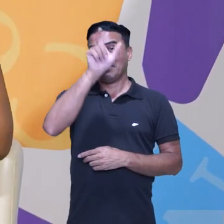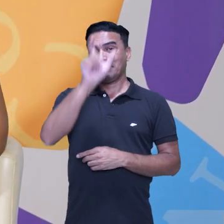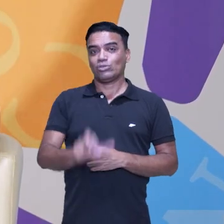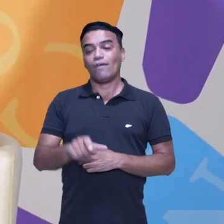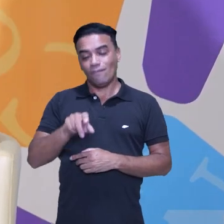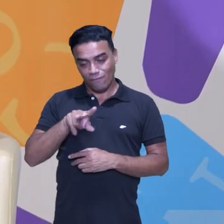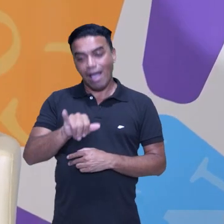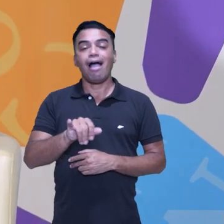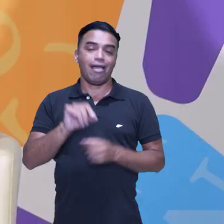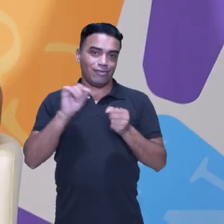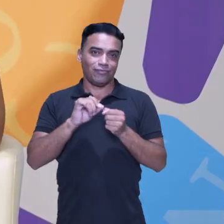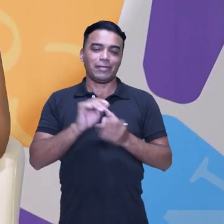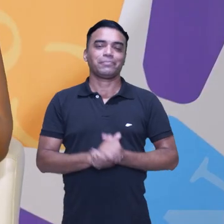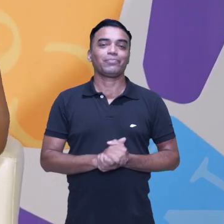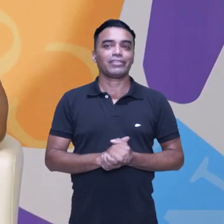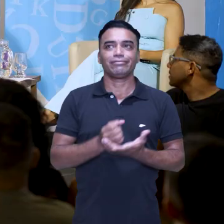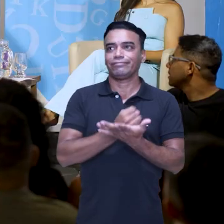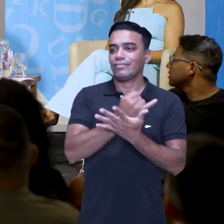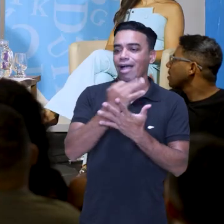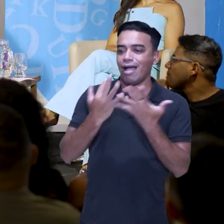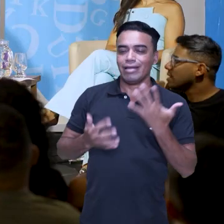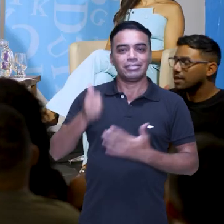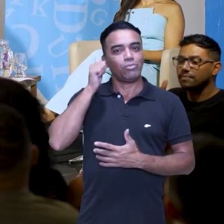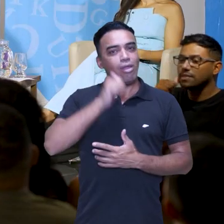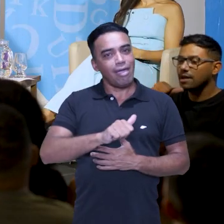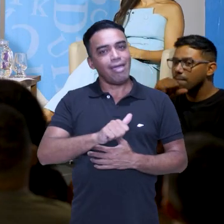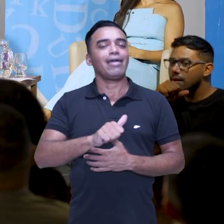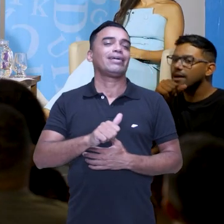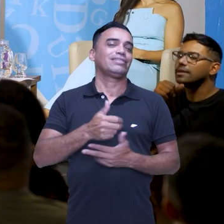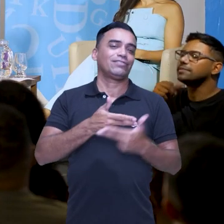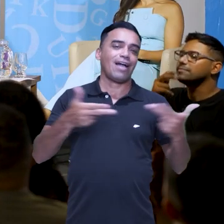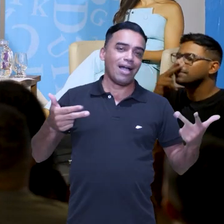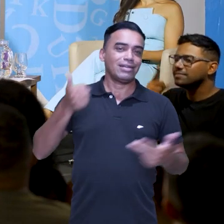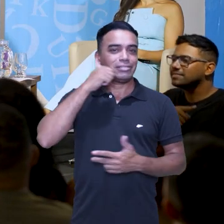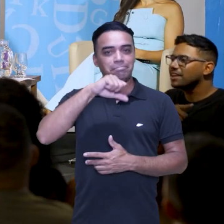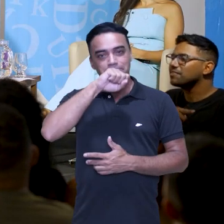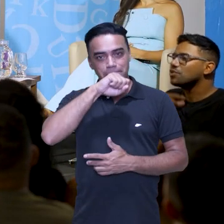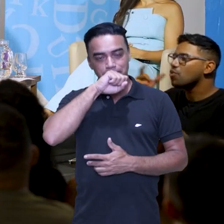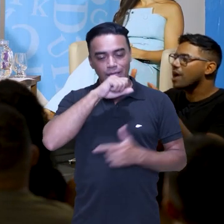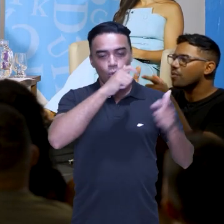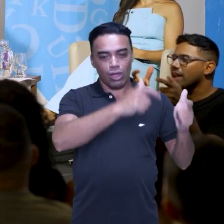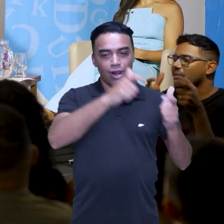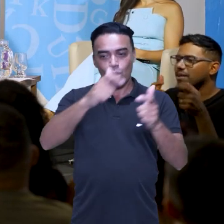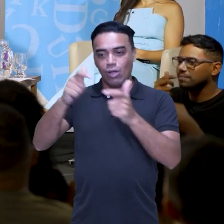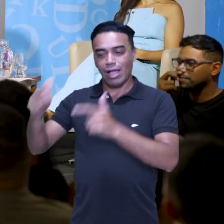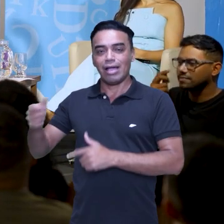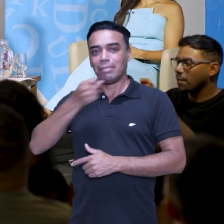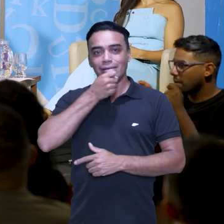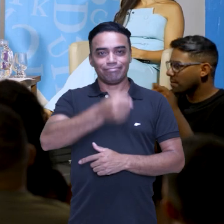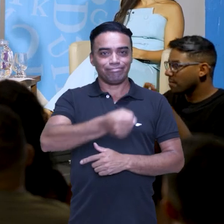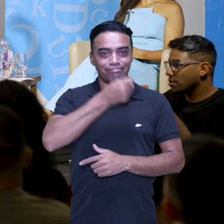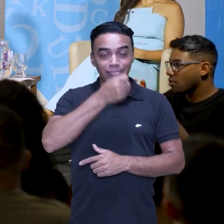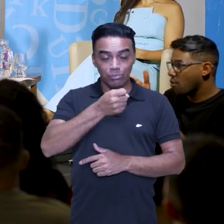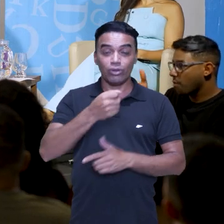vai fazer isso. E aí, muitas mulheres, né, muitas mães, eu tive em vários lugares para fazer a reportagem, porque o